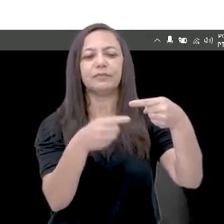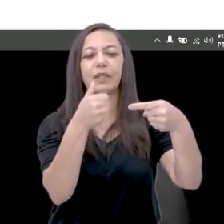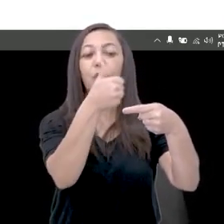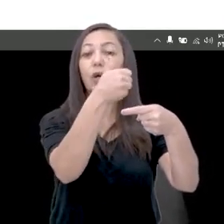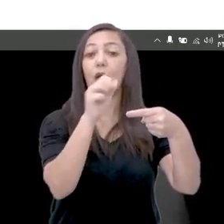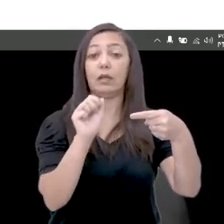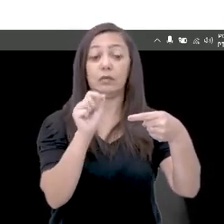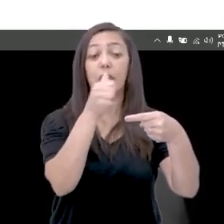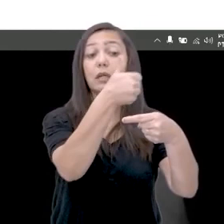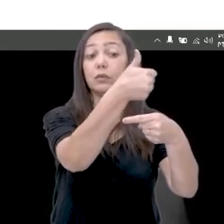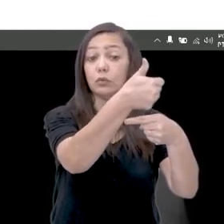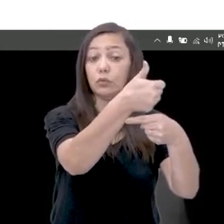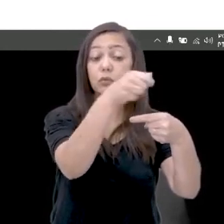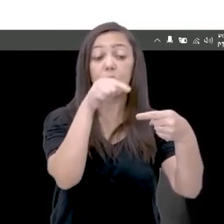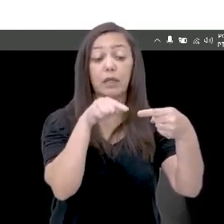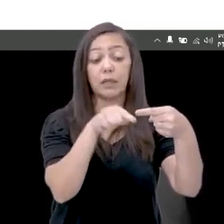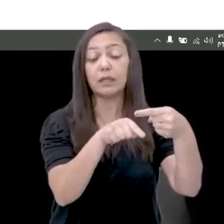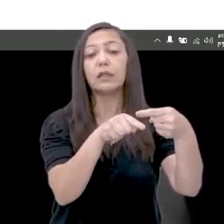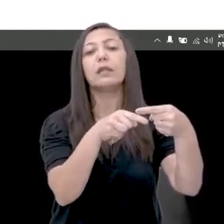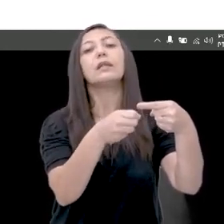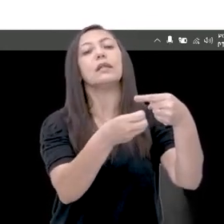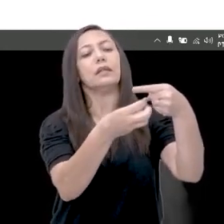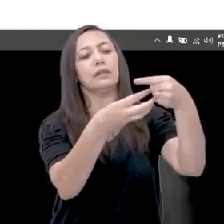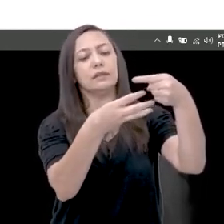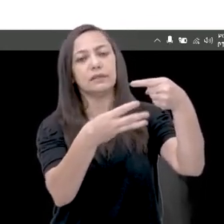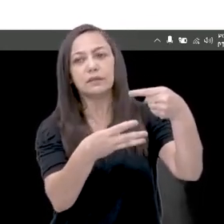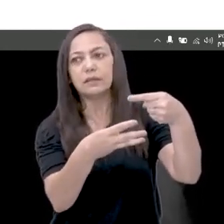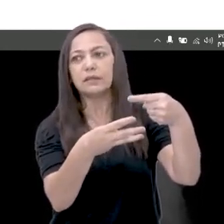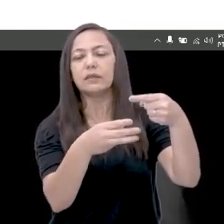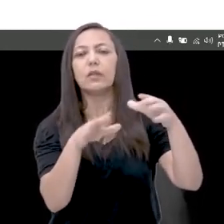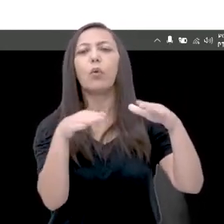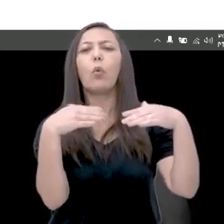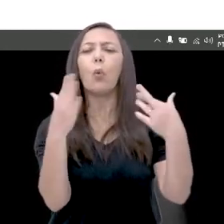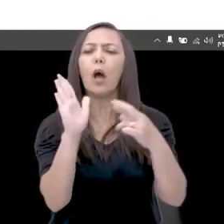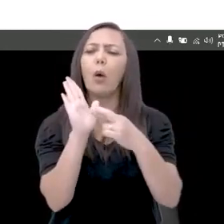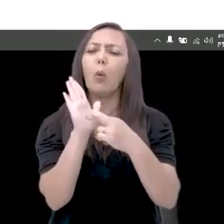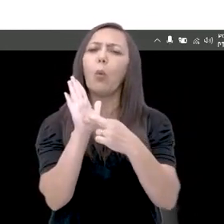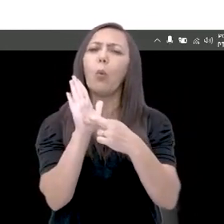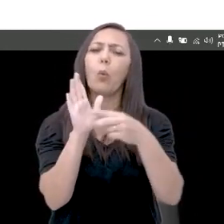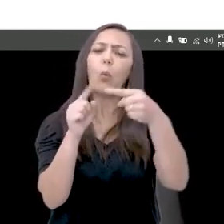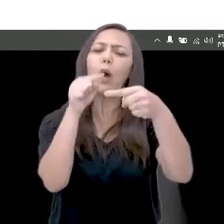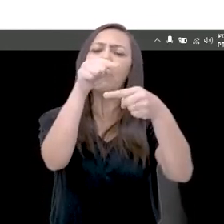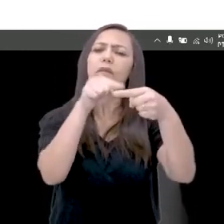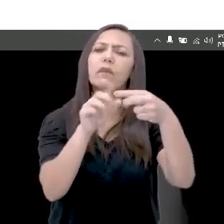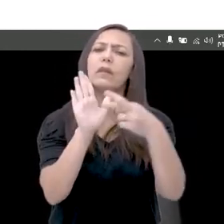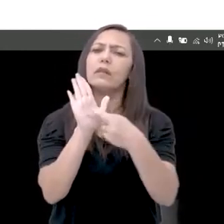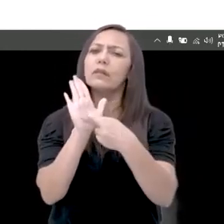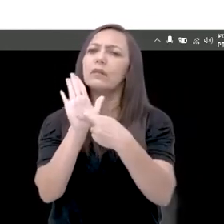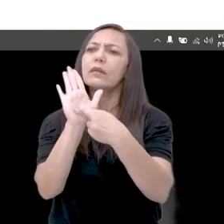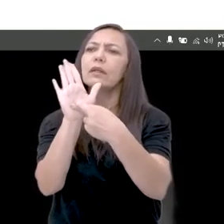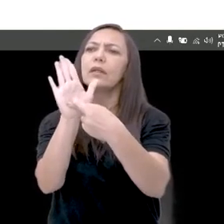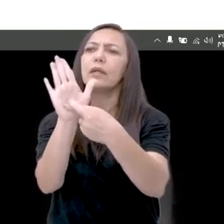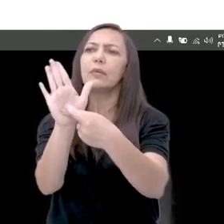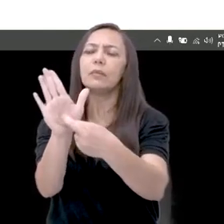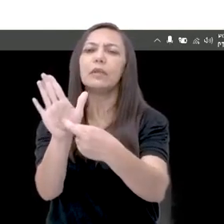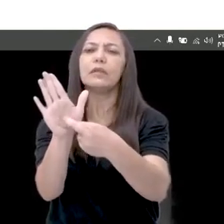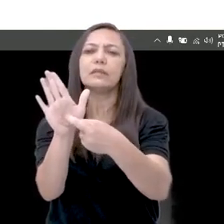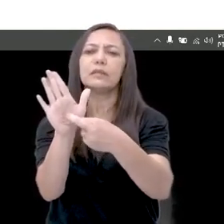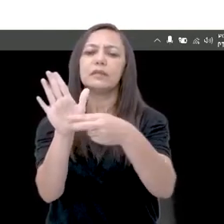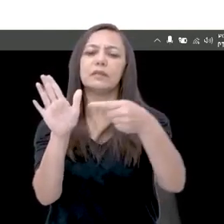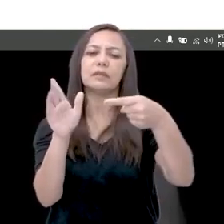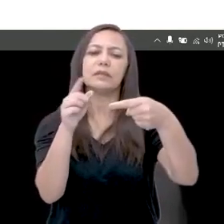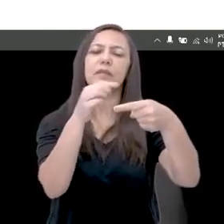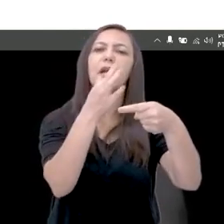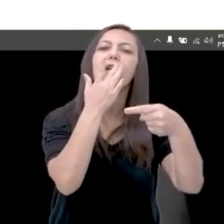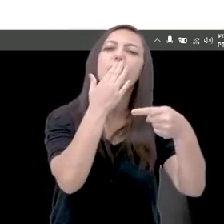meu denominador da fração. Então, a fração que representa a razão entre a parte de